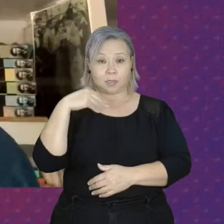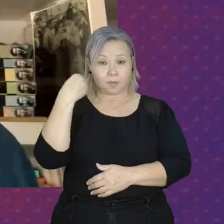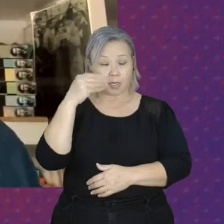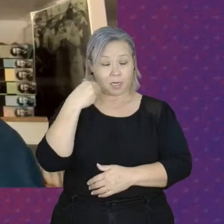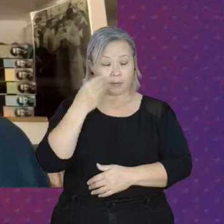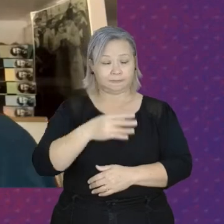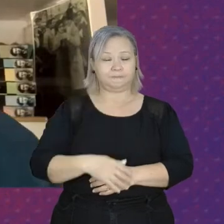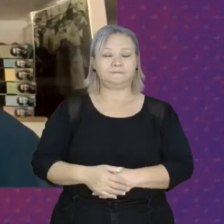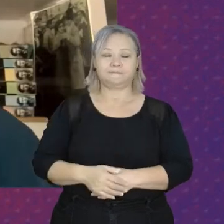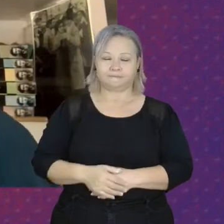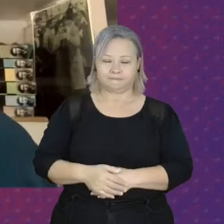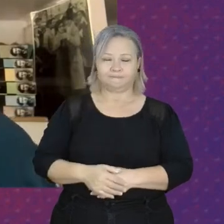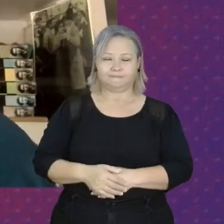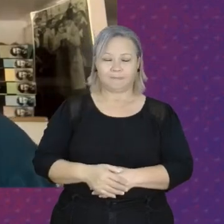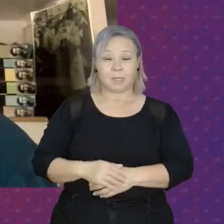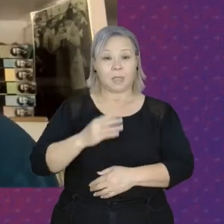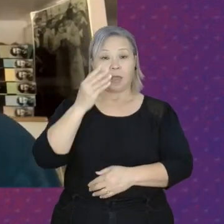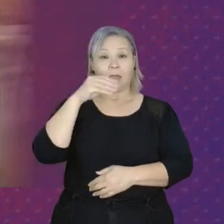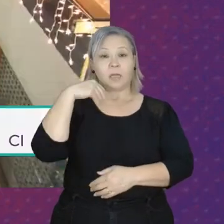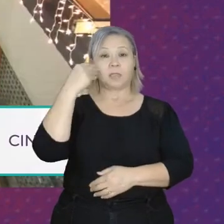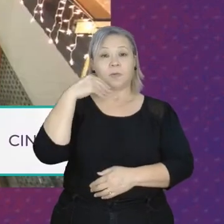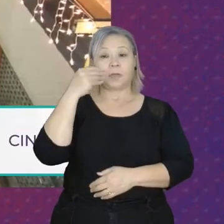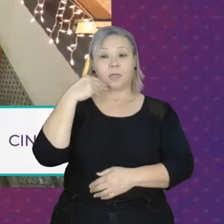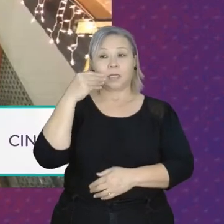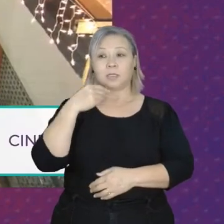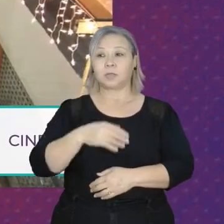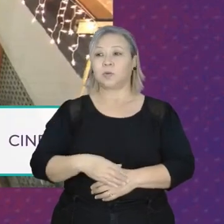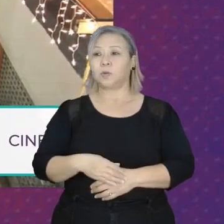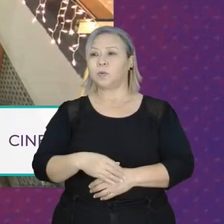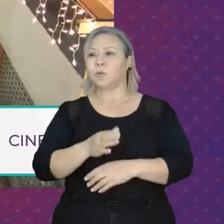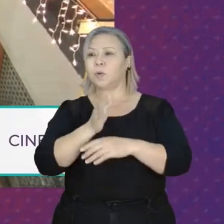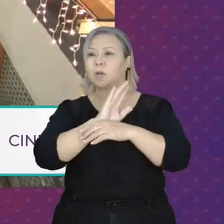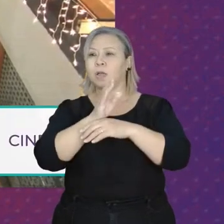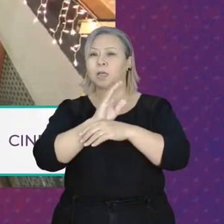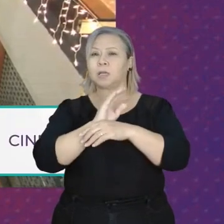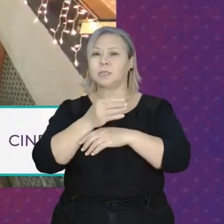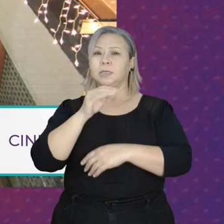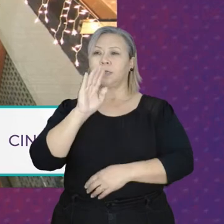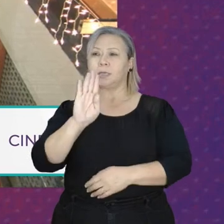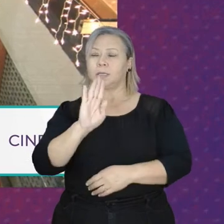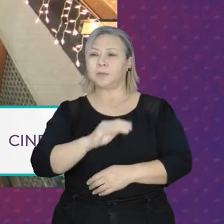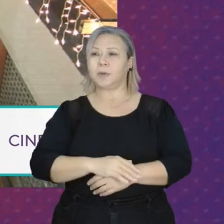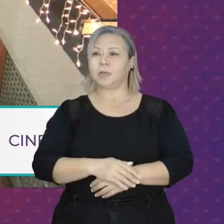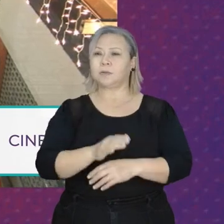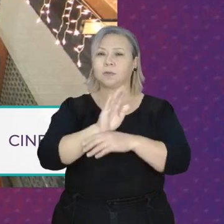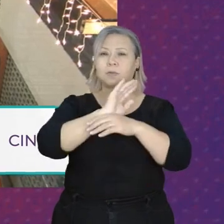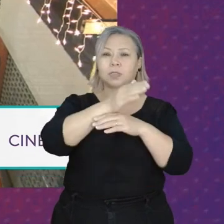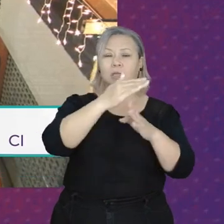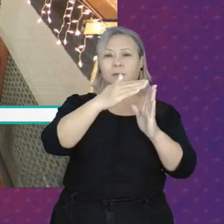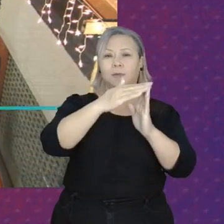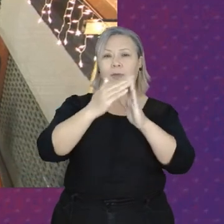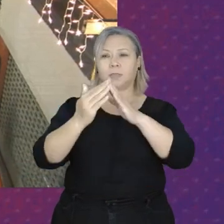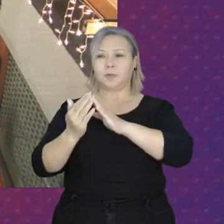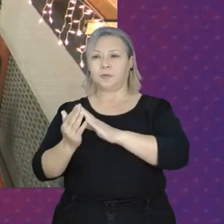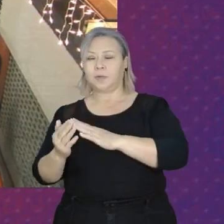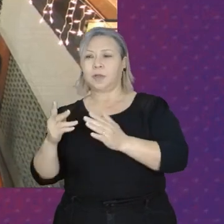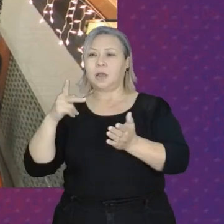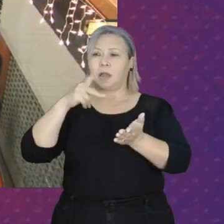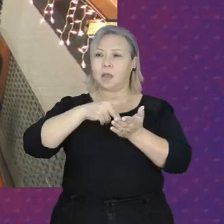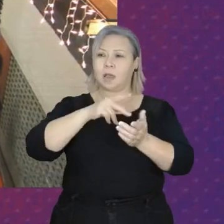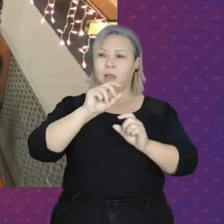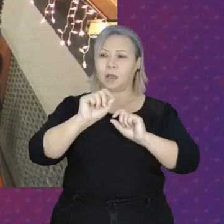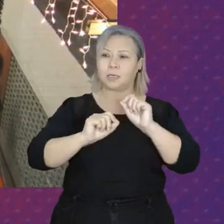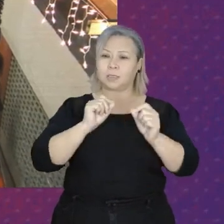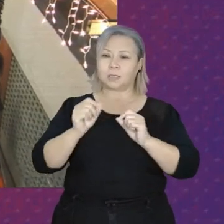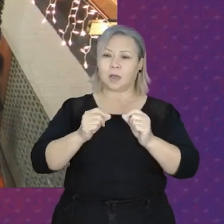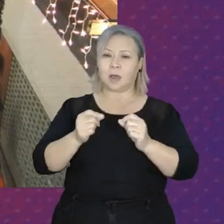interessante. É a experiência do Cine B, que é o cinema nas periferias, realizado